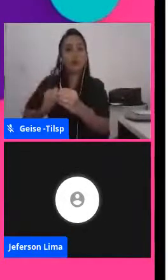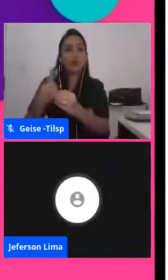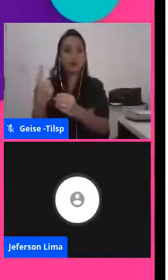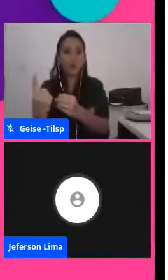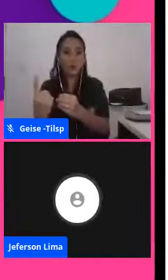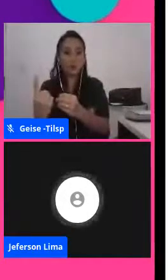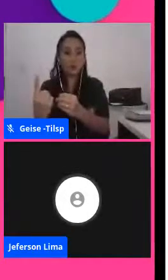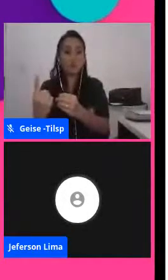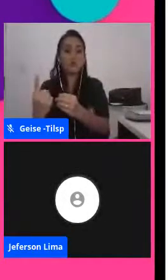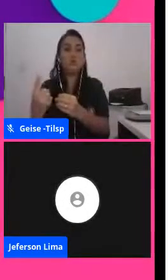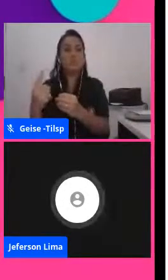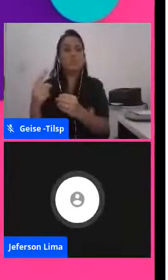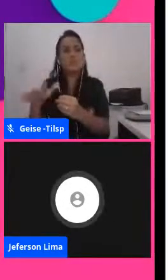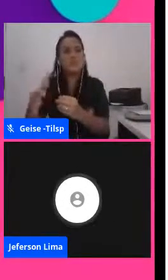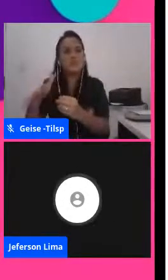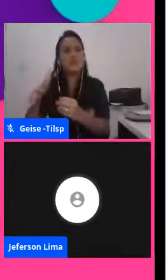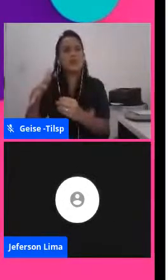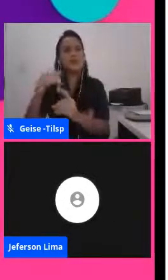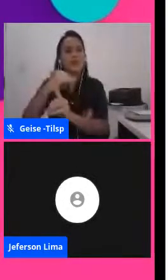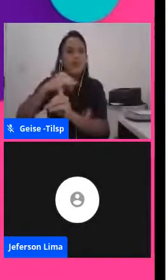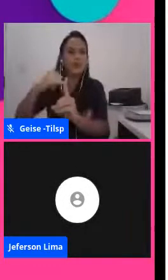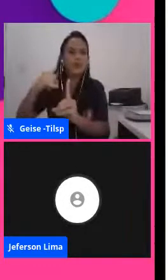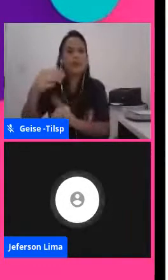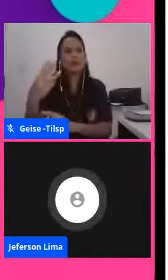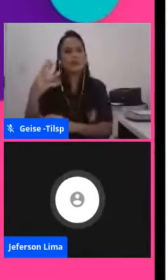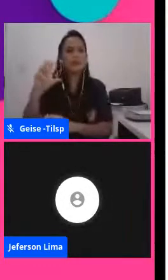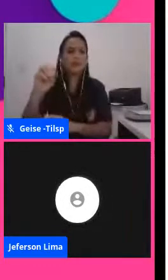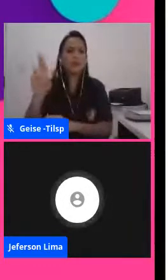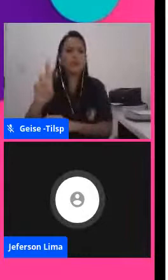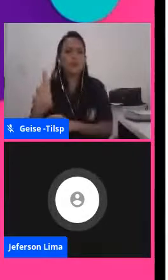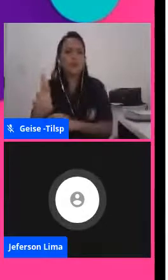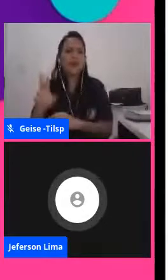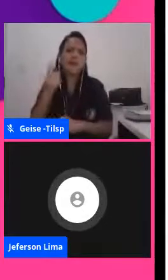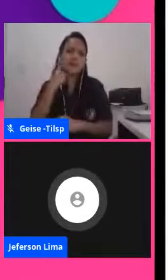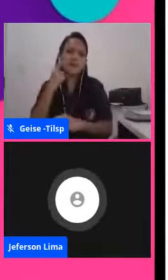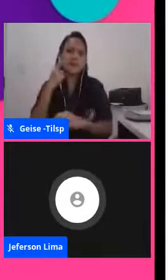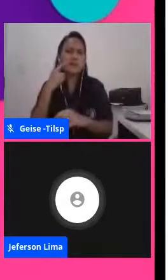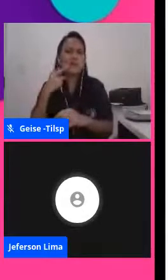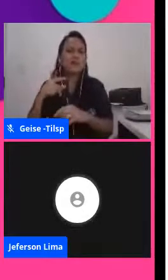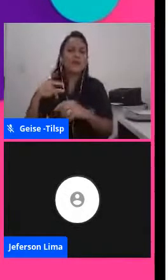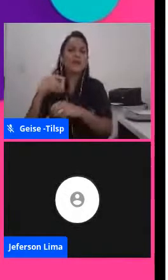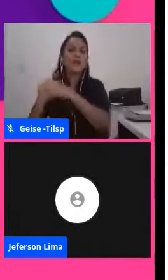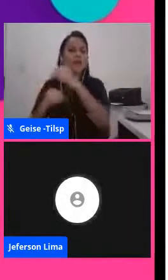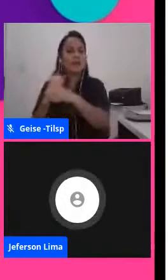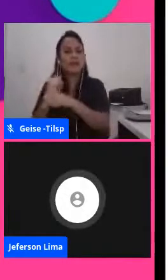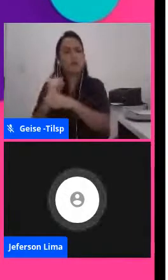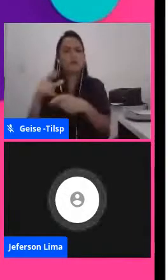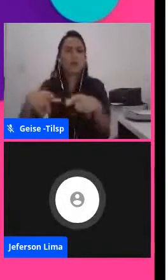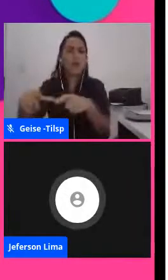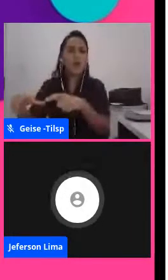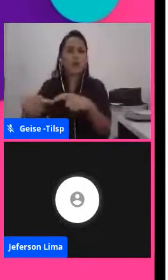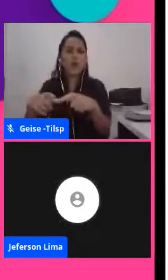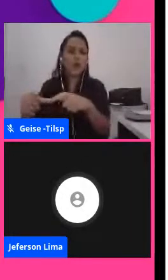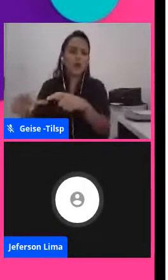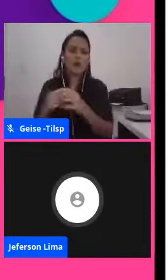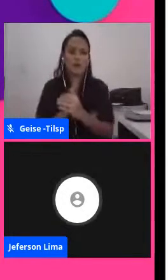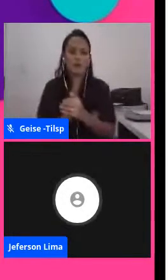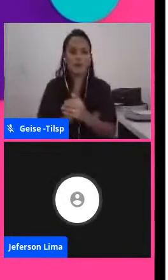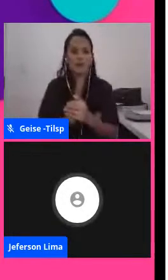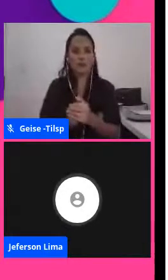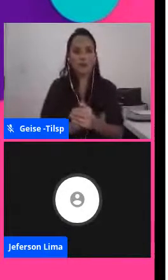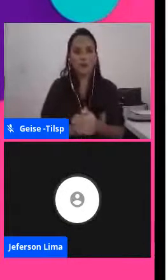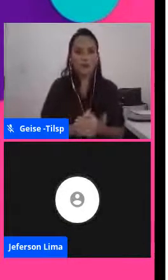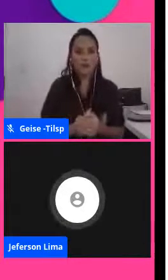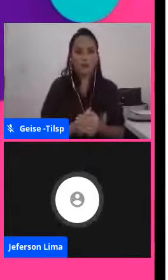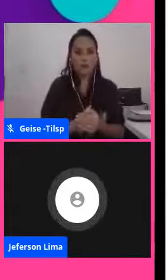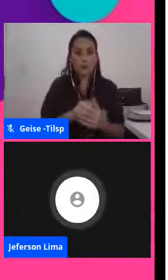de R$30, a depender do lugar. Tranquilo? Só que ele tem muito menos recursos. Enquanto nesse carinha aqui, que a gente vai chegar nele daqui a